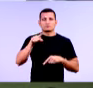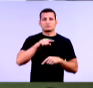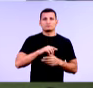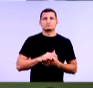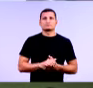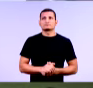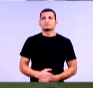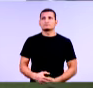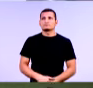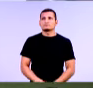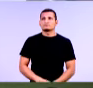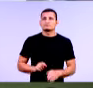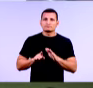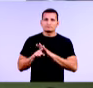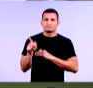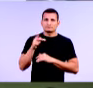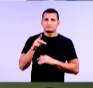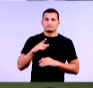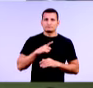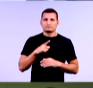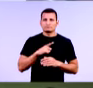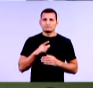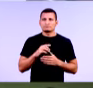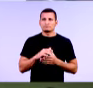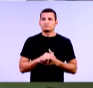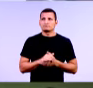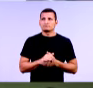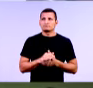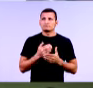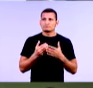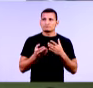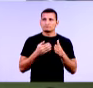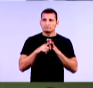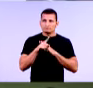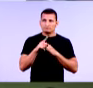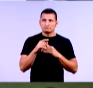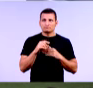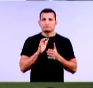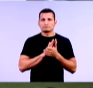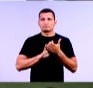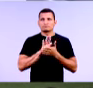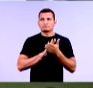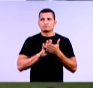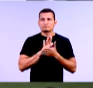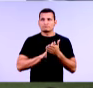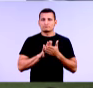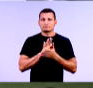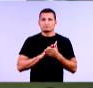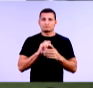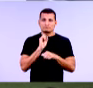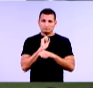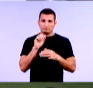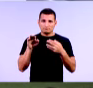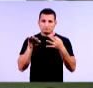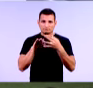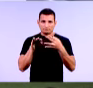Professora, alguma consideração aí? Não, professor, ainda não. Então estaremos depois do intervalo.